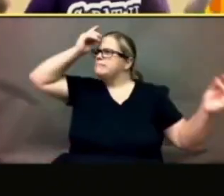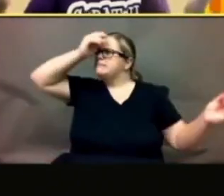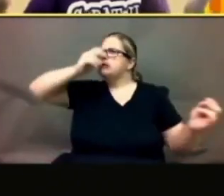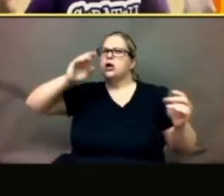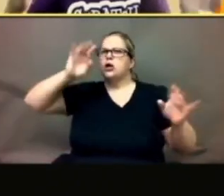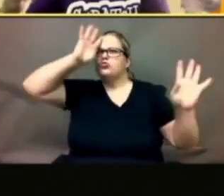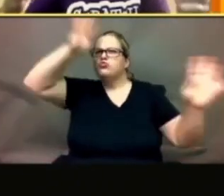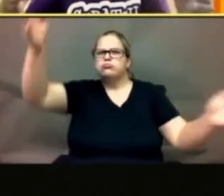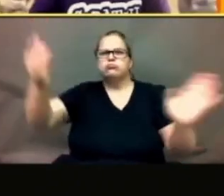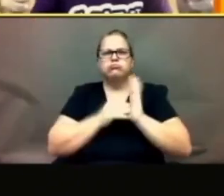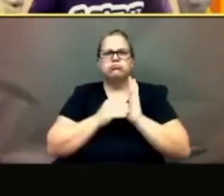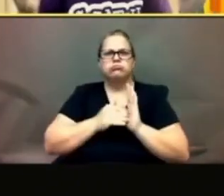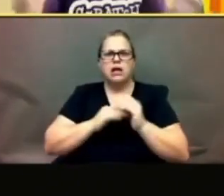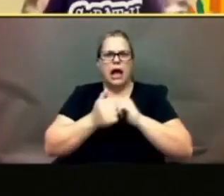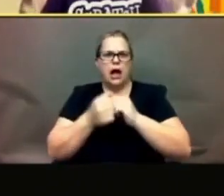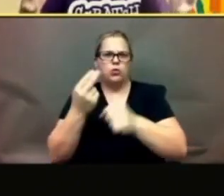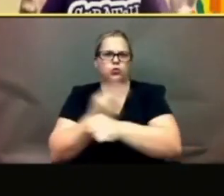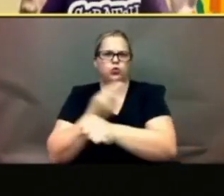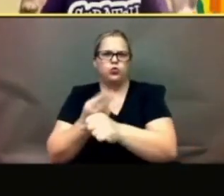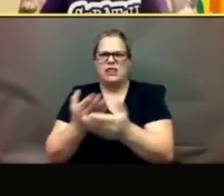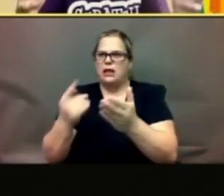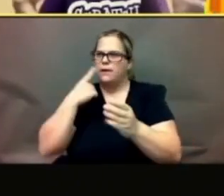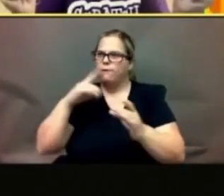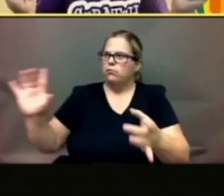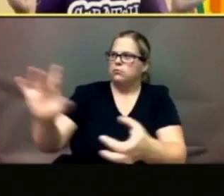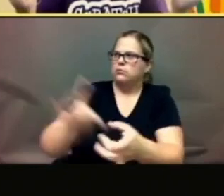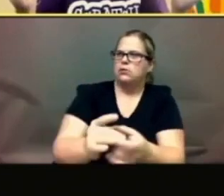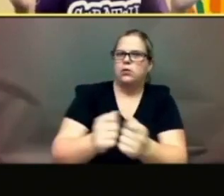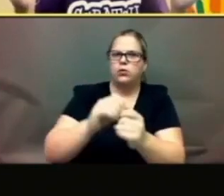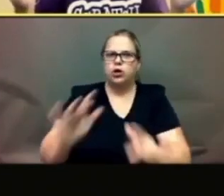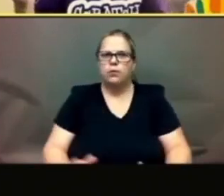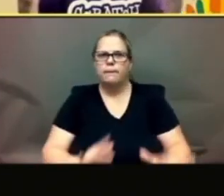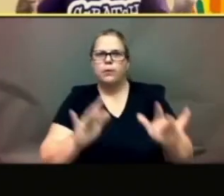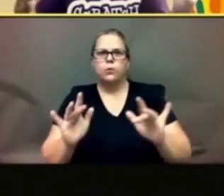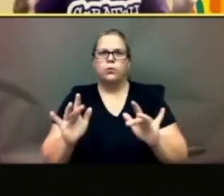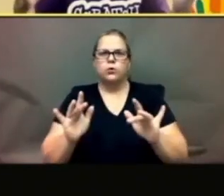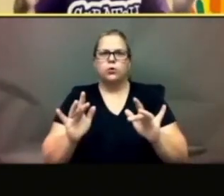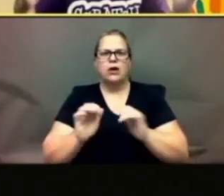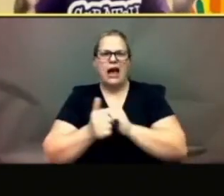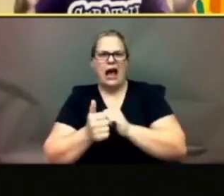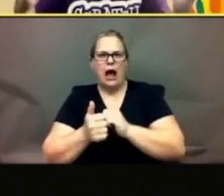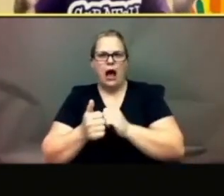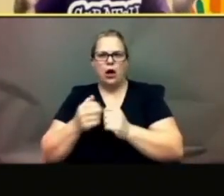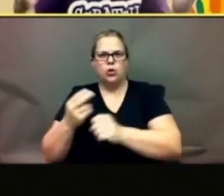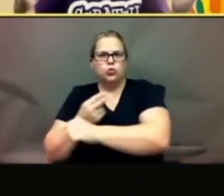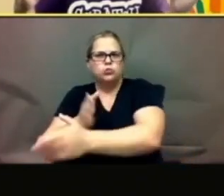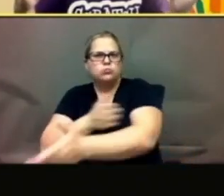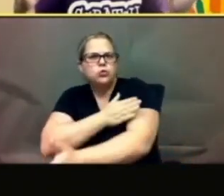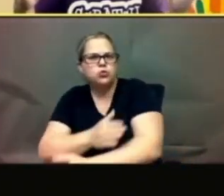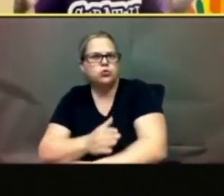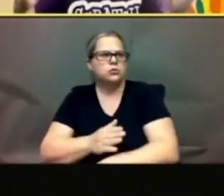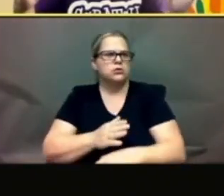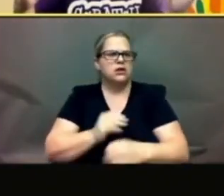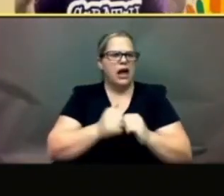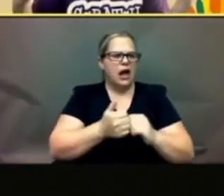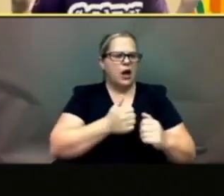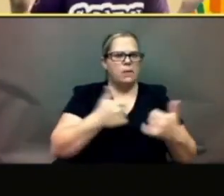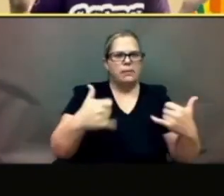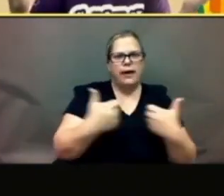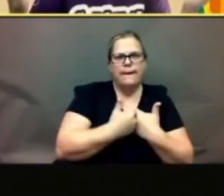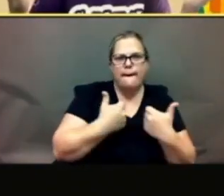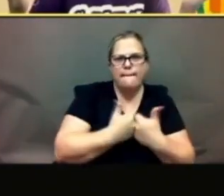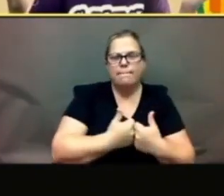propósitos. Novos usos a coisas no mundo. E como você pode conectá-los ao seu computador. E como nós podemos